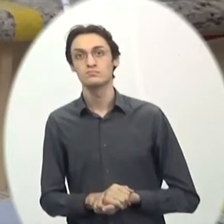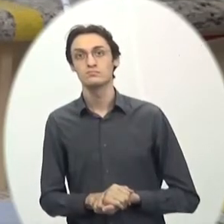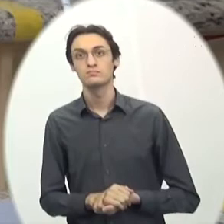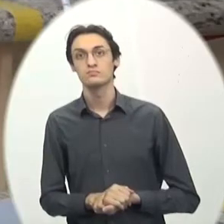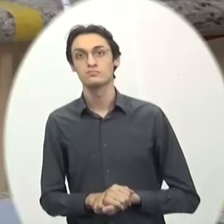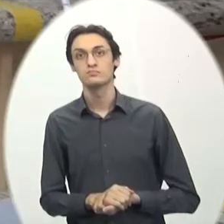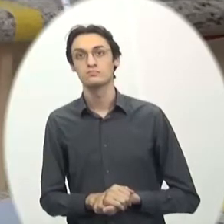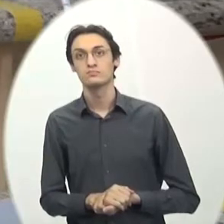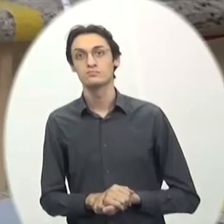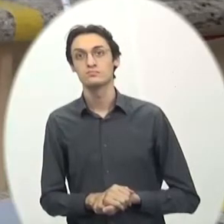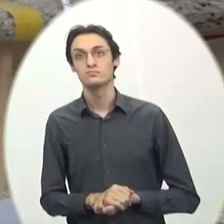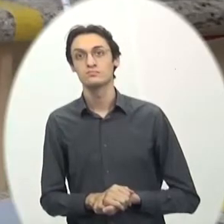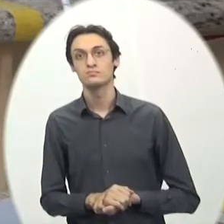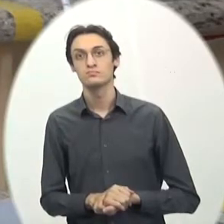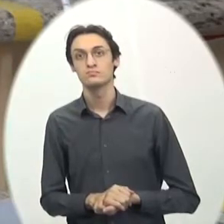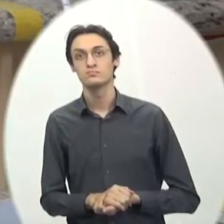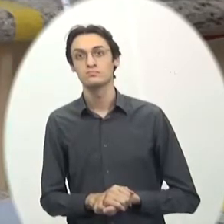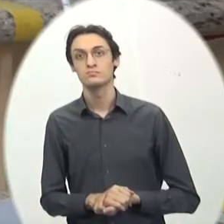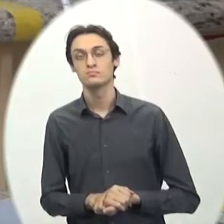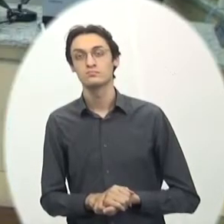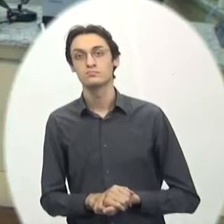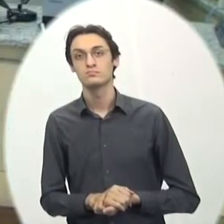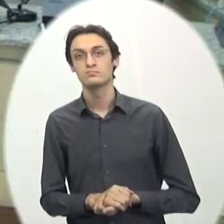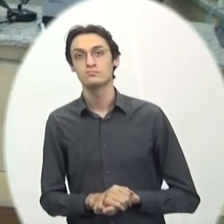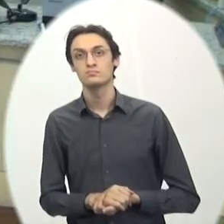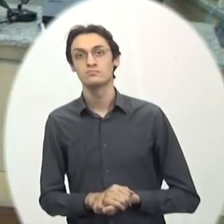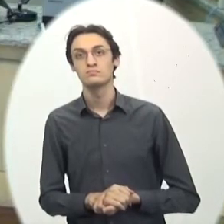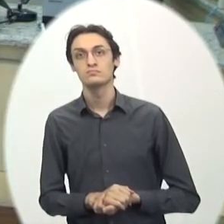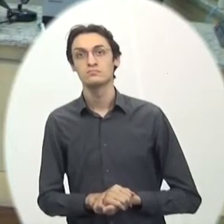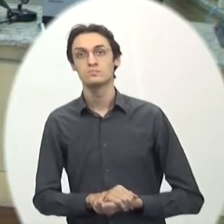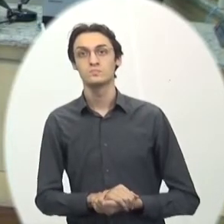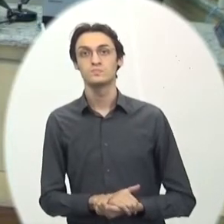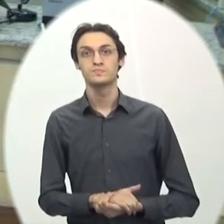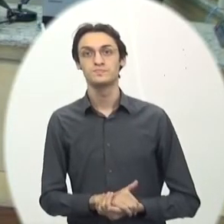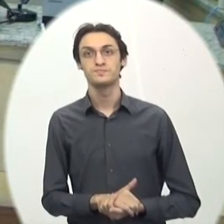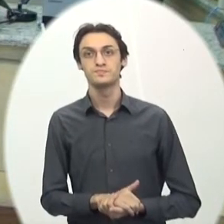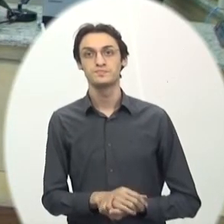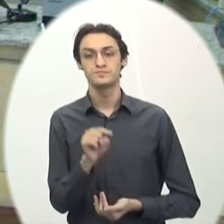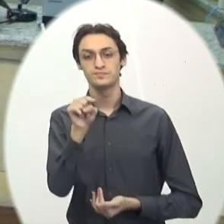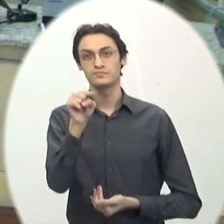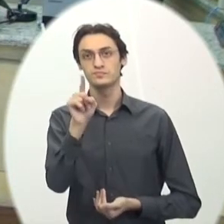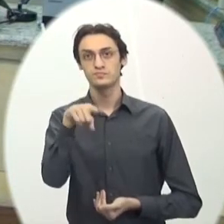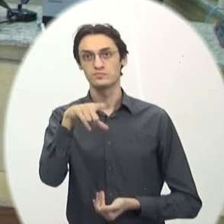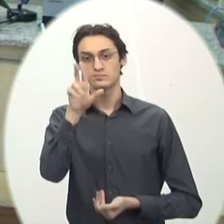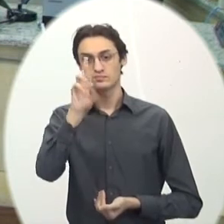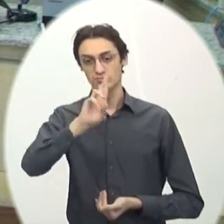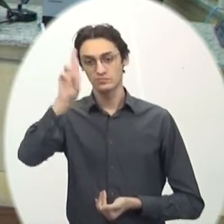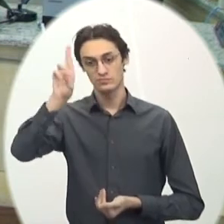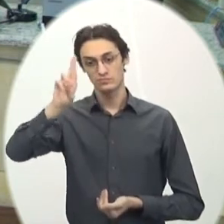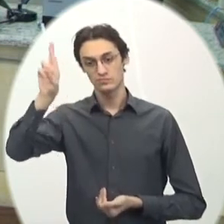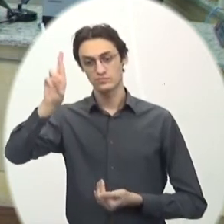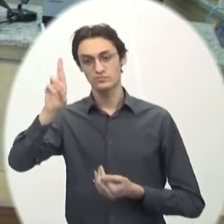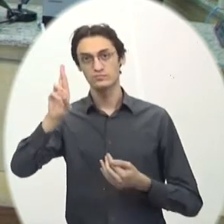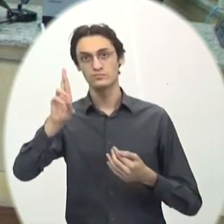não vejo relação nenhuma com isso, né? Perfeito. O senhor é proprietário da empresa?